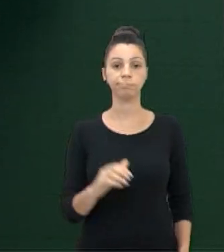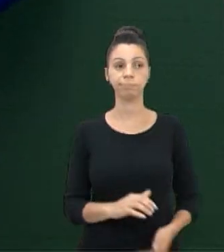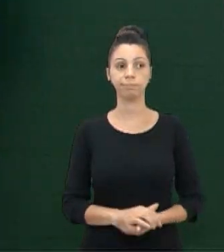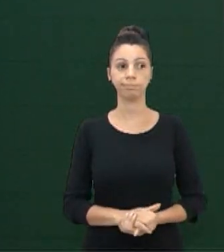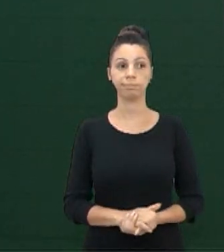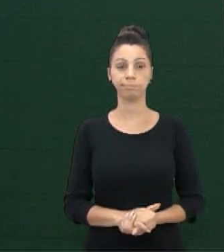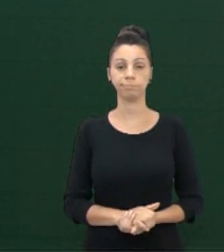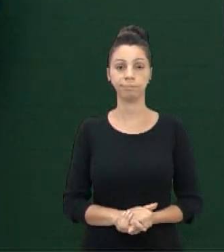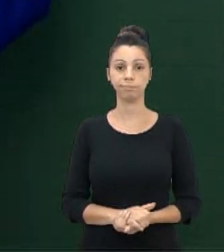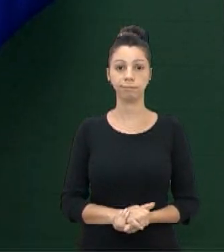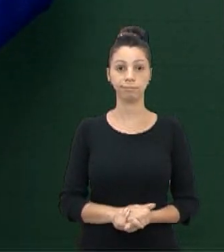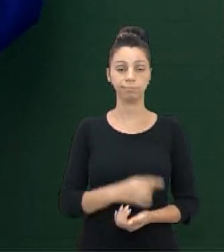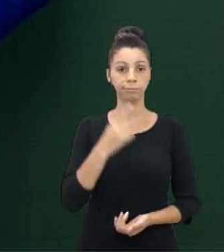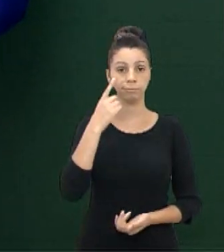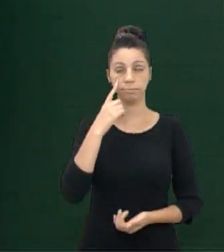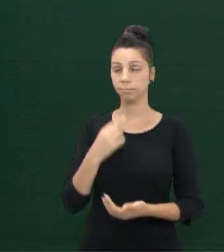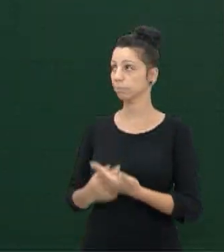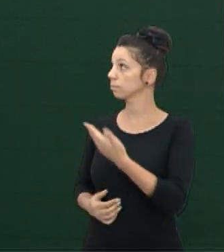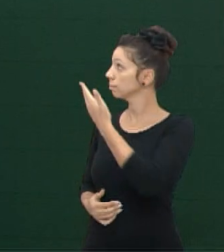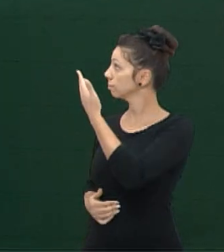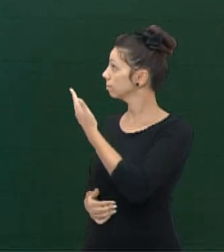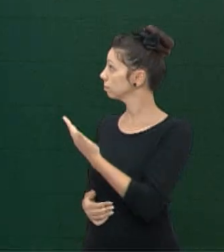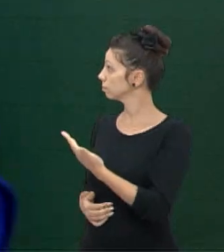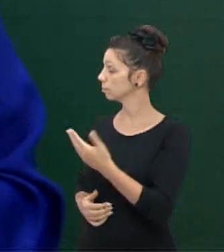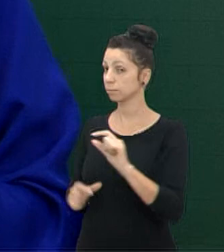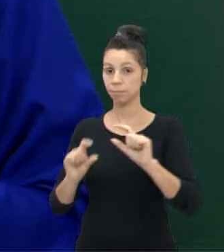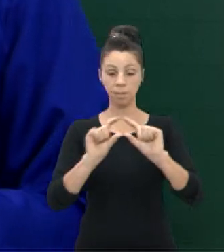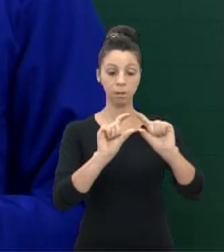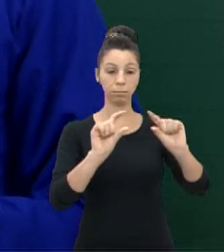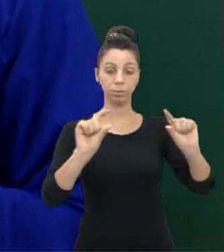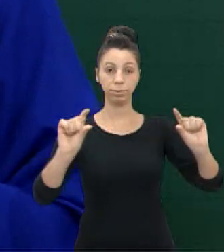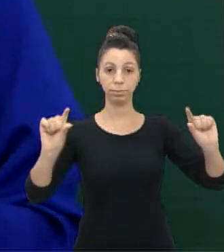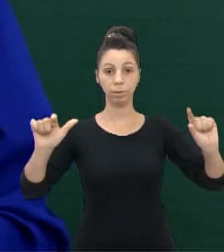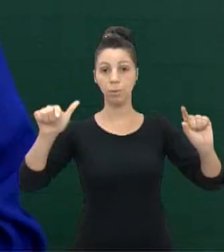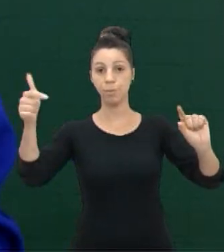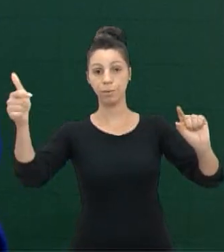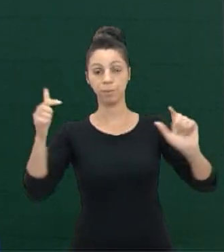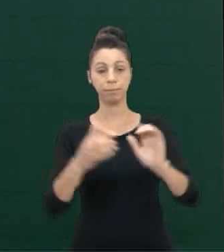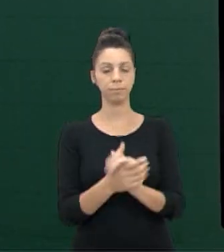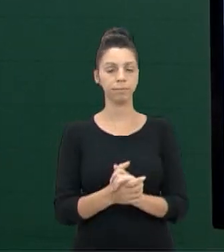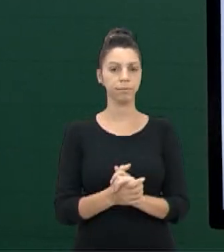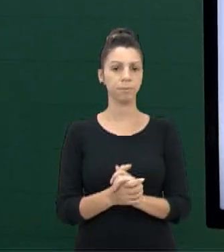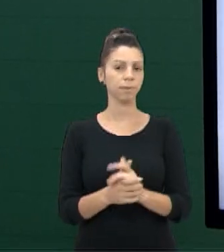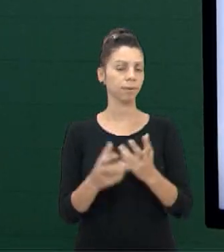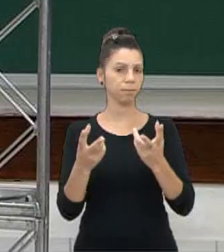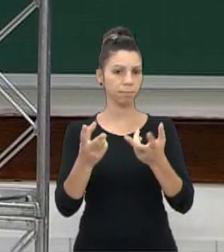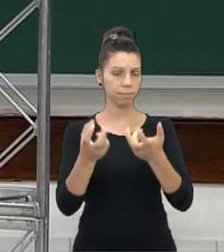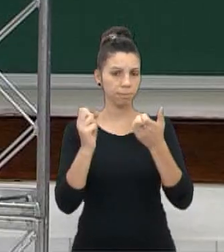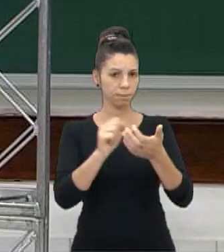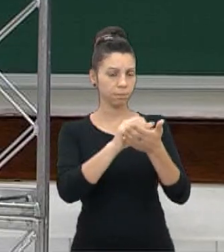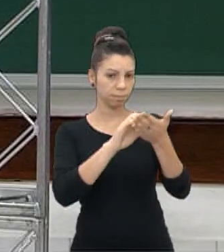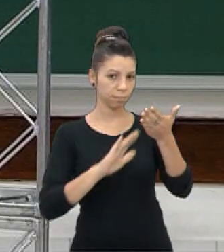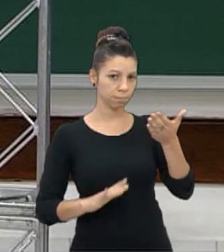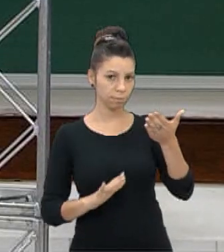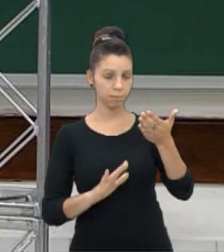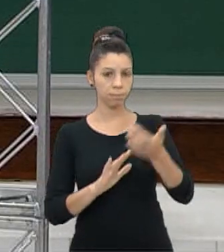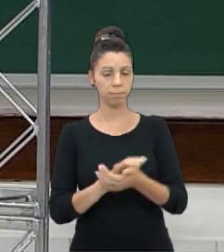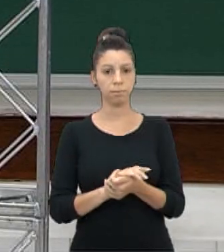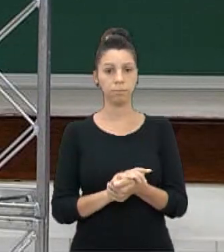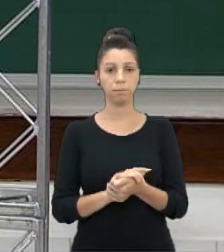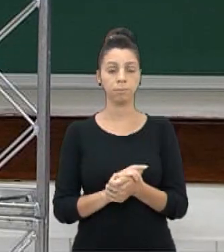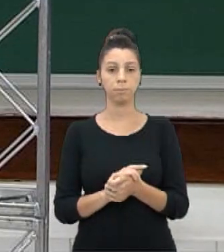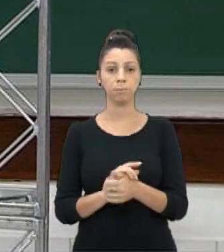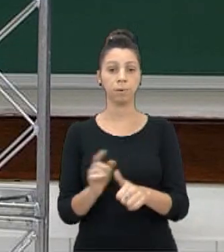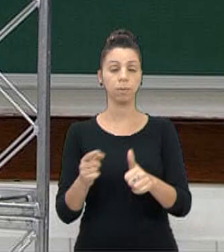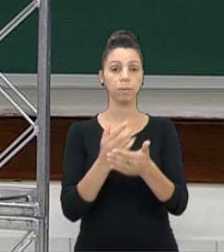aqui uma outra equaçãozinha. Vocês perceberam que esse exercício, ele deu no